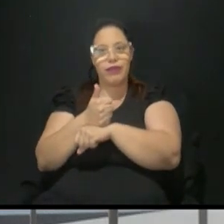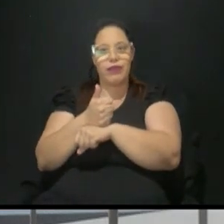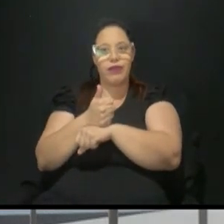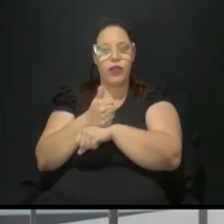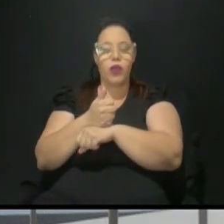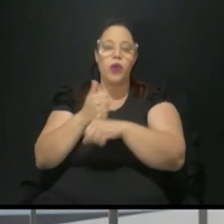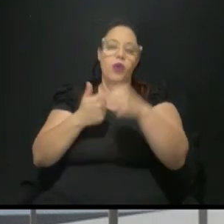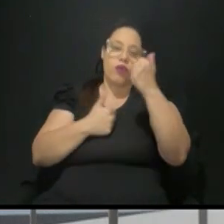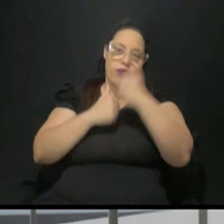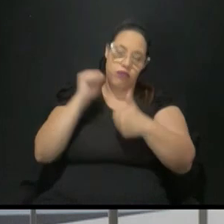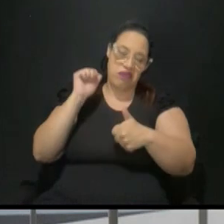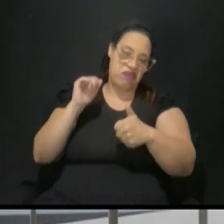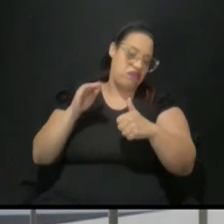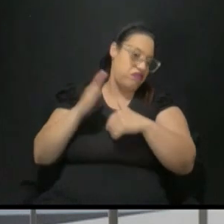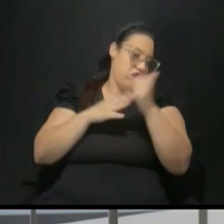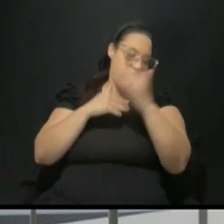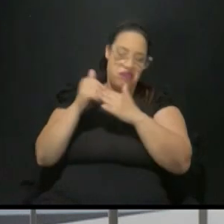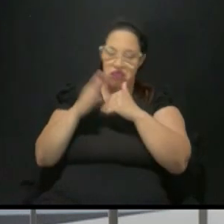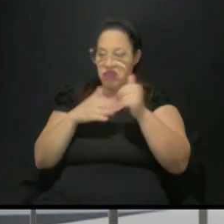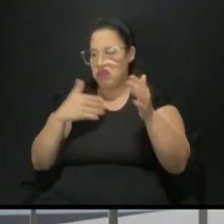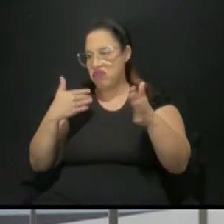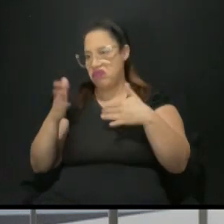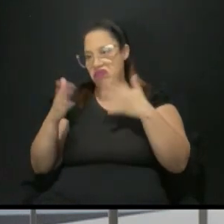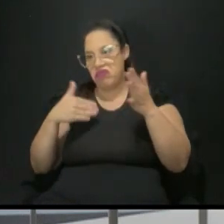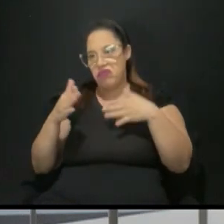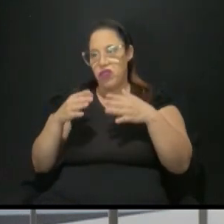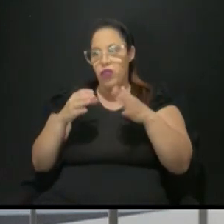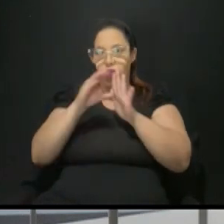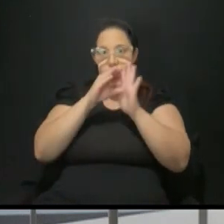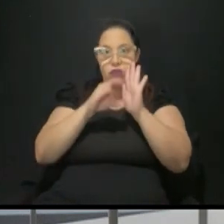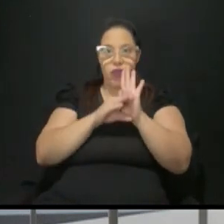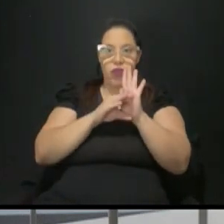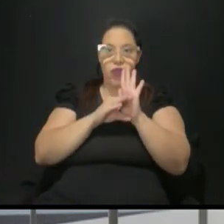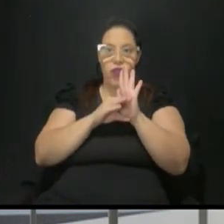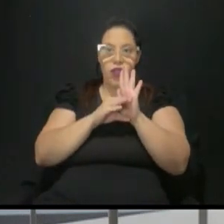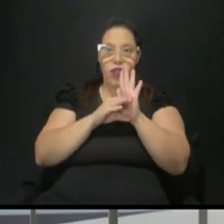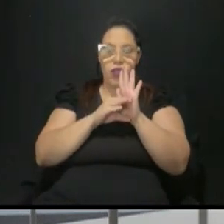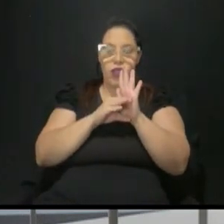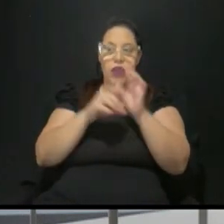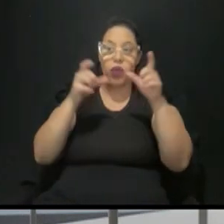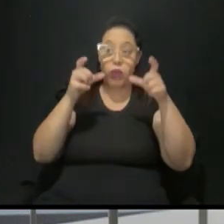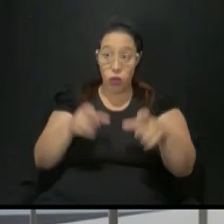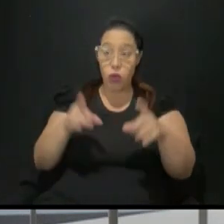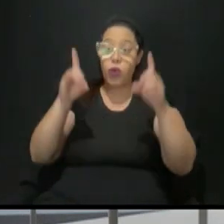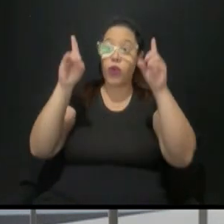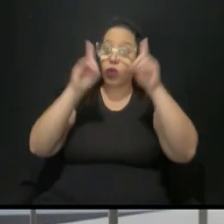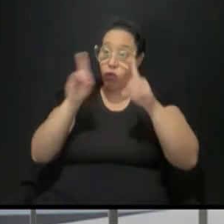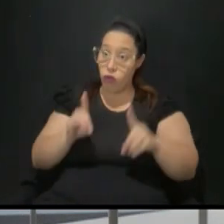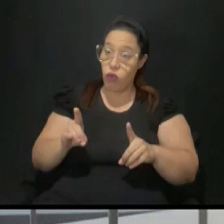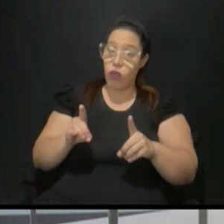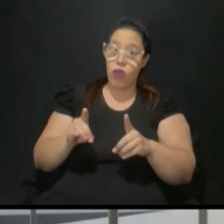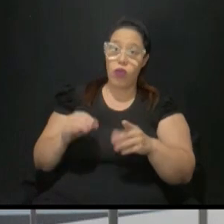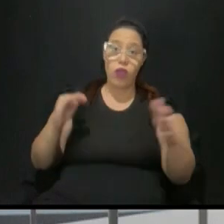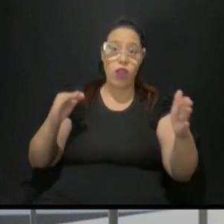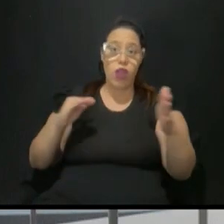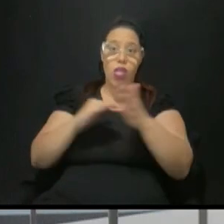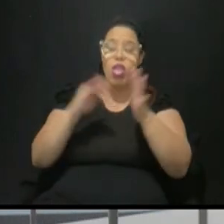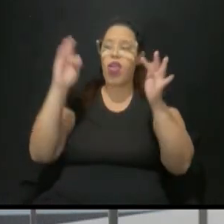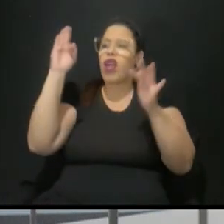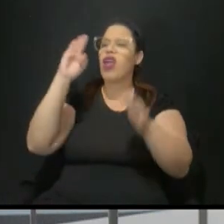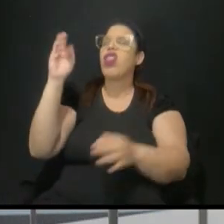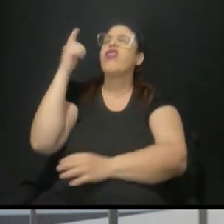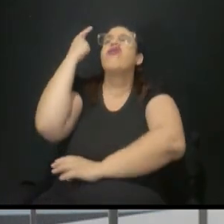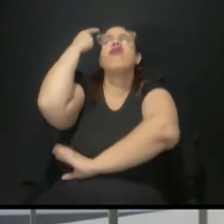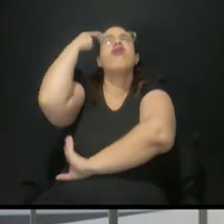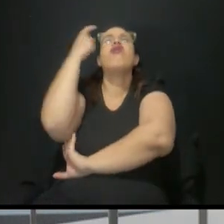em outros currículos, com a pessoa com deficiência. E às vezes ele entra na faculdade pensando que ele vai ser um